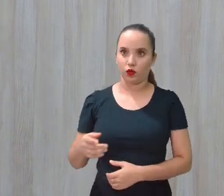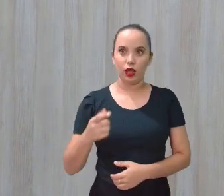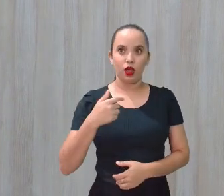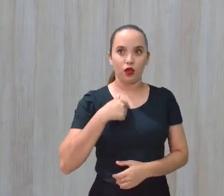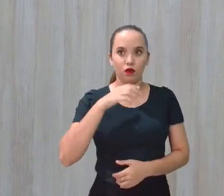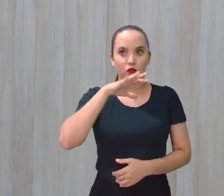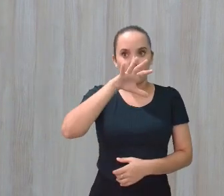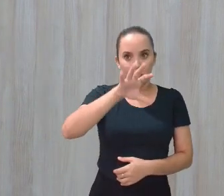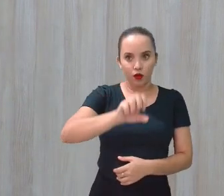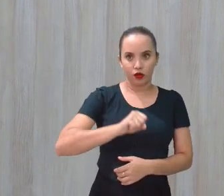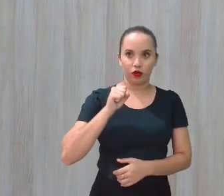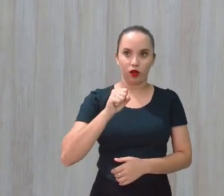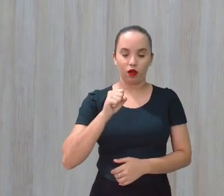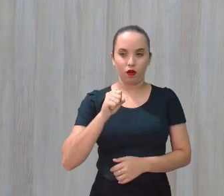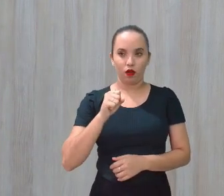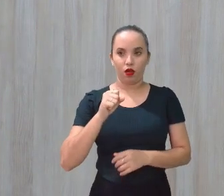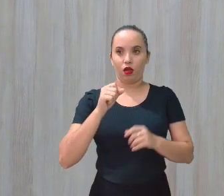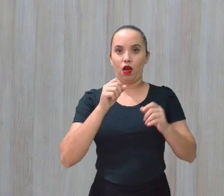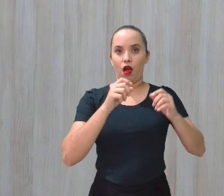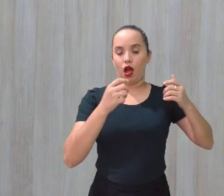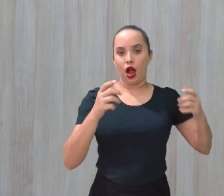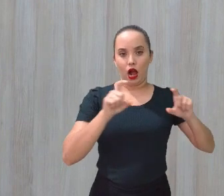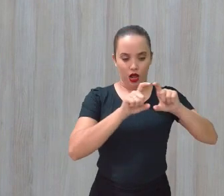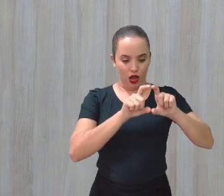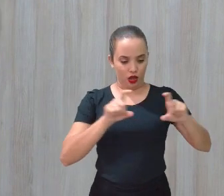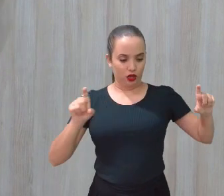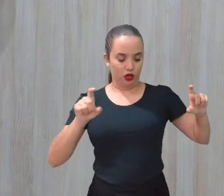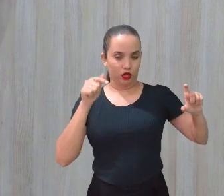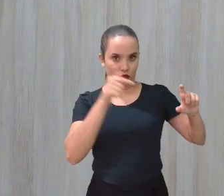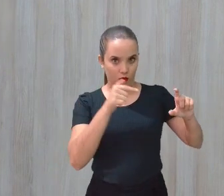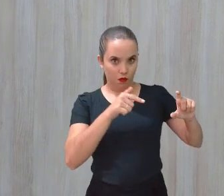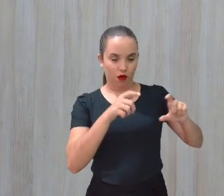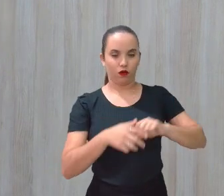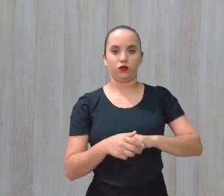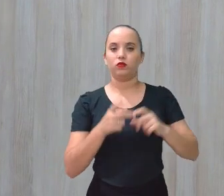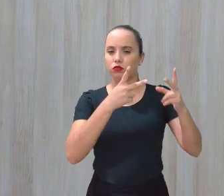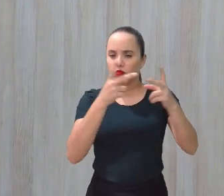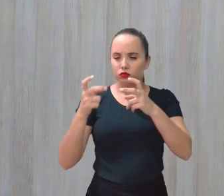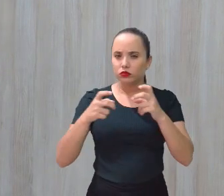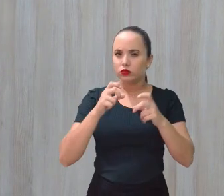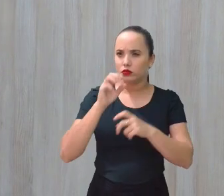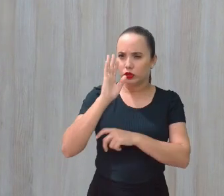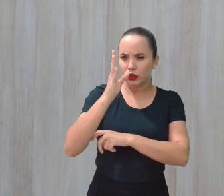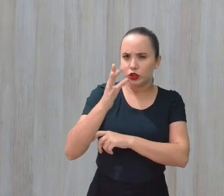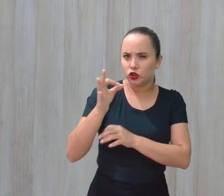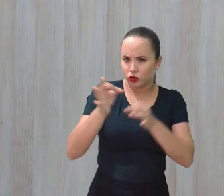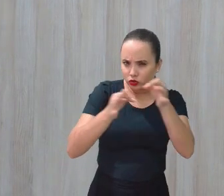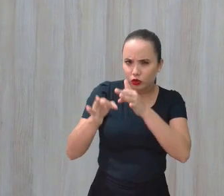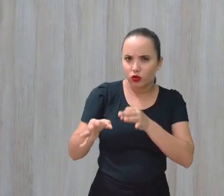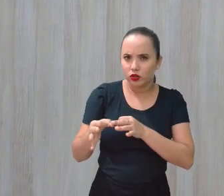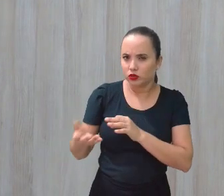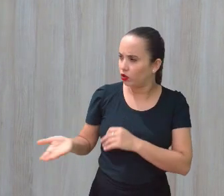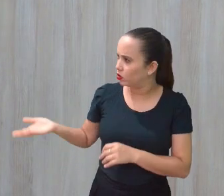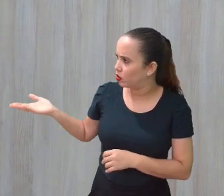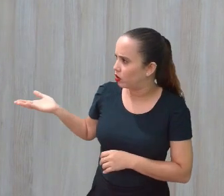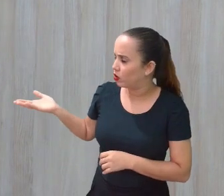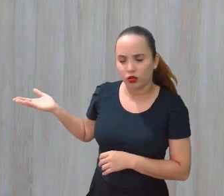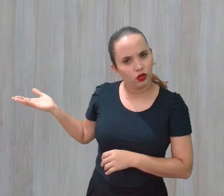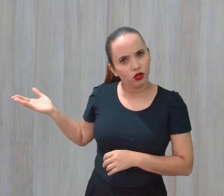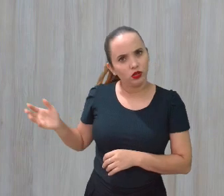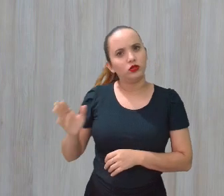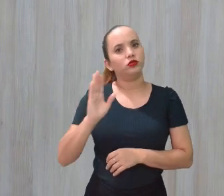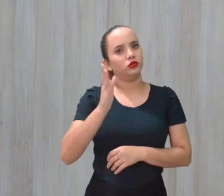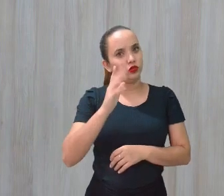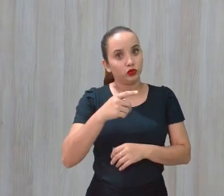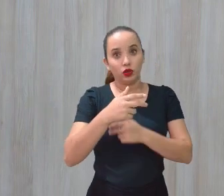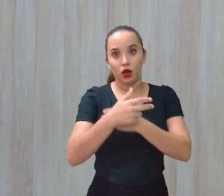vou isolar, no caso dessa equação de baixo, percebeu que ela já estava isolada, ou seja, muitos problemas